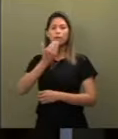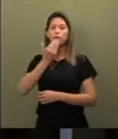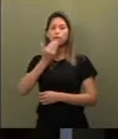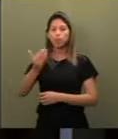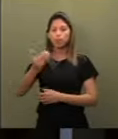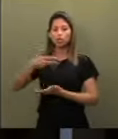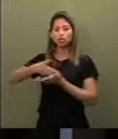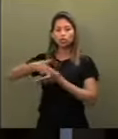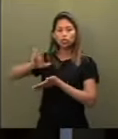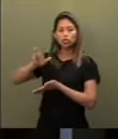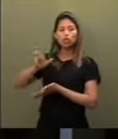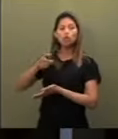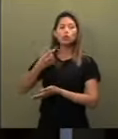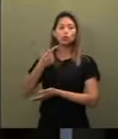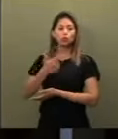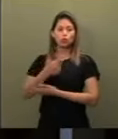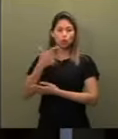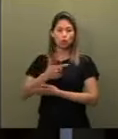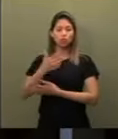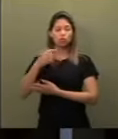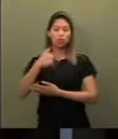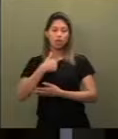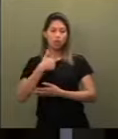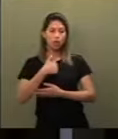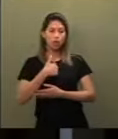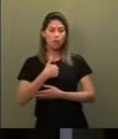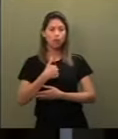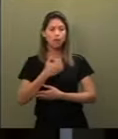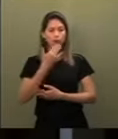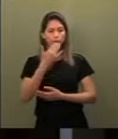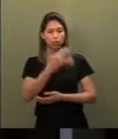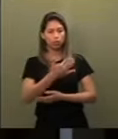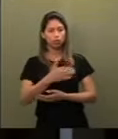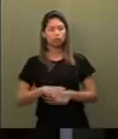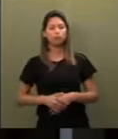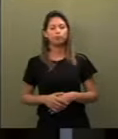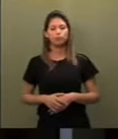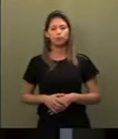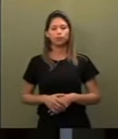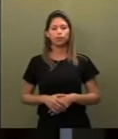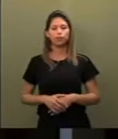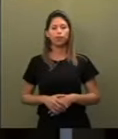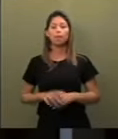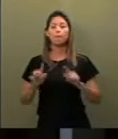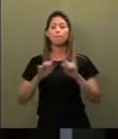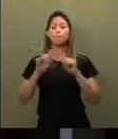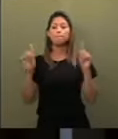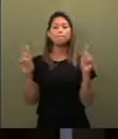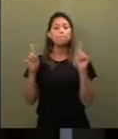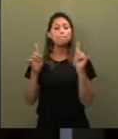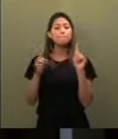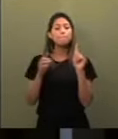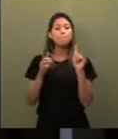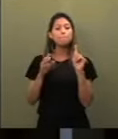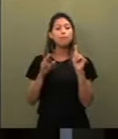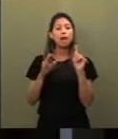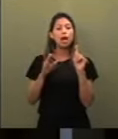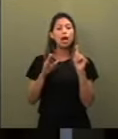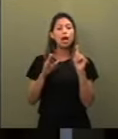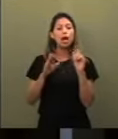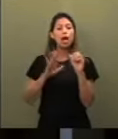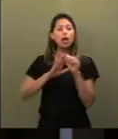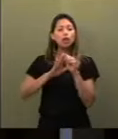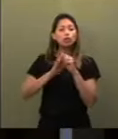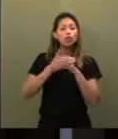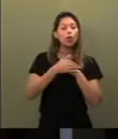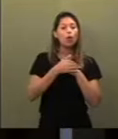pedidos, sendo 2 deles de minha autoria. A omissão dessa casa revisora